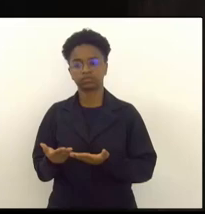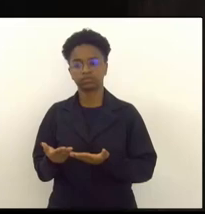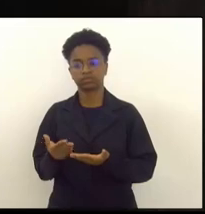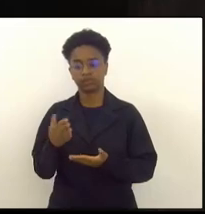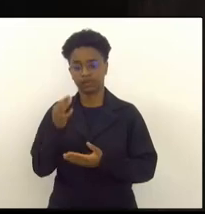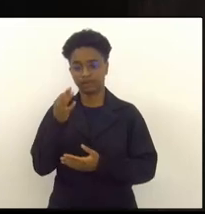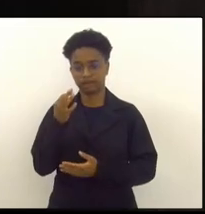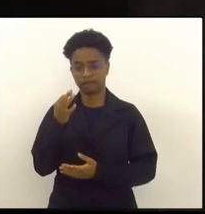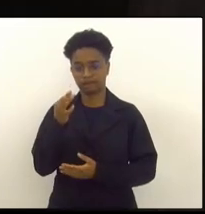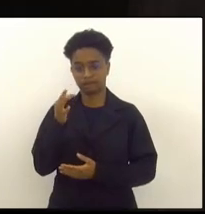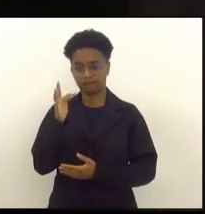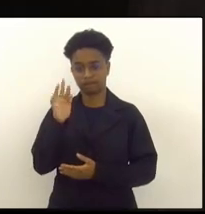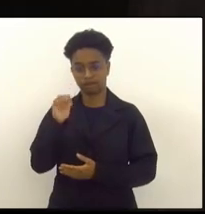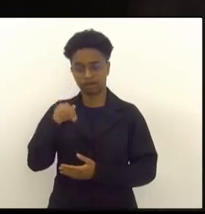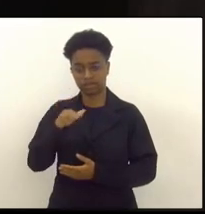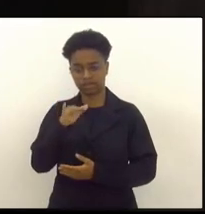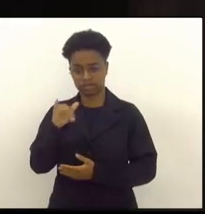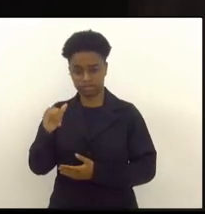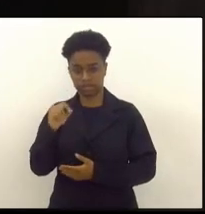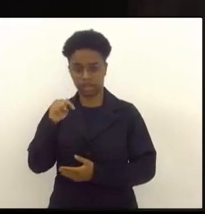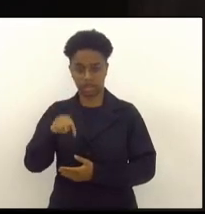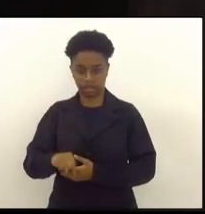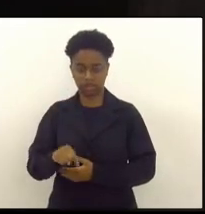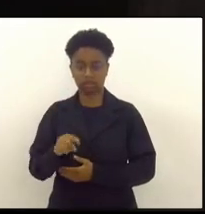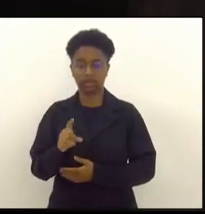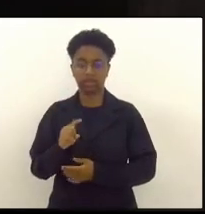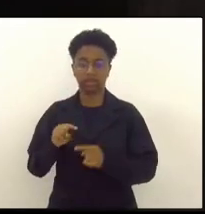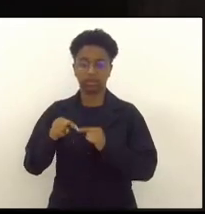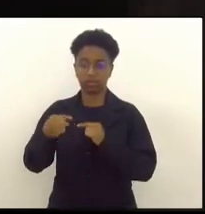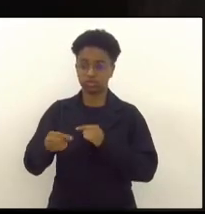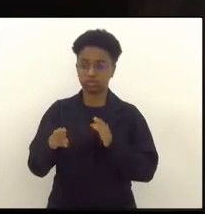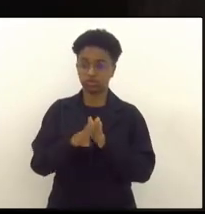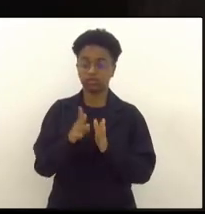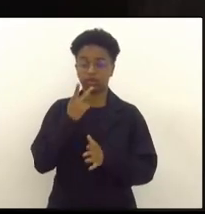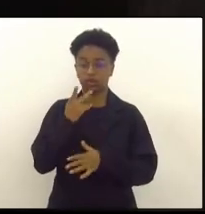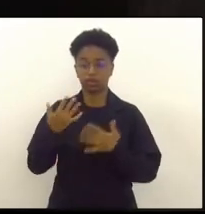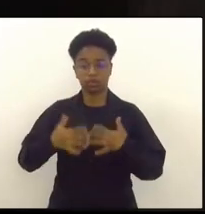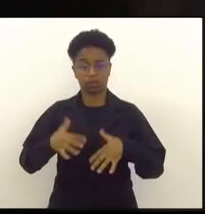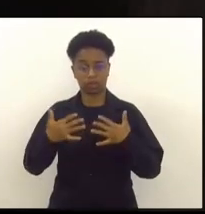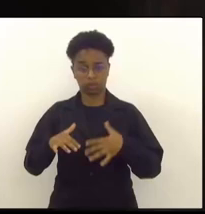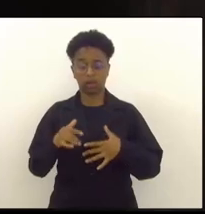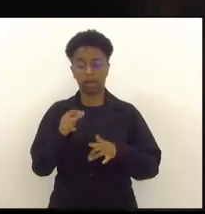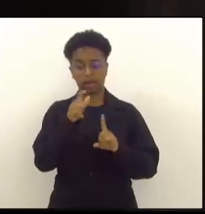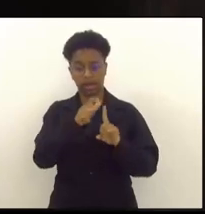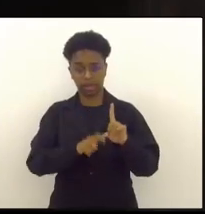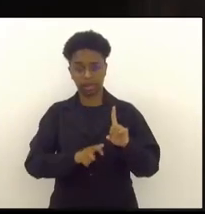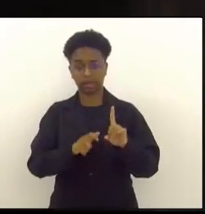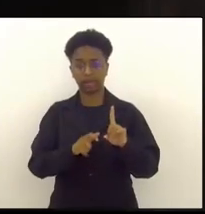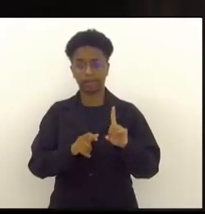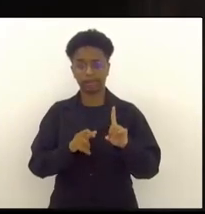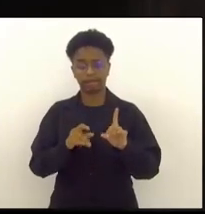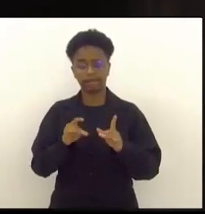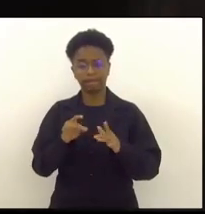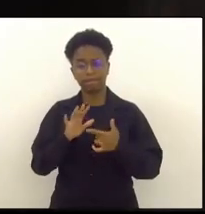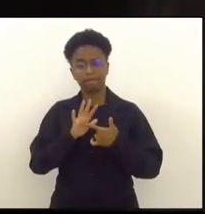França aqui, aí a França, quando a doutora Sirlene chegou, ela falou, puxa vida, mas essa senhora, ela